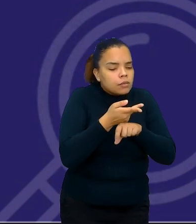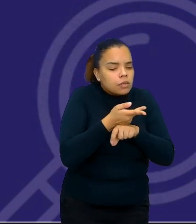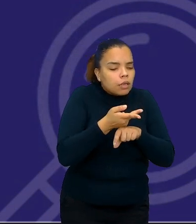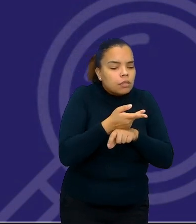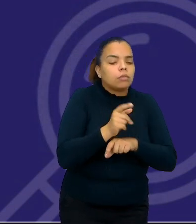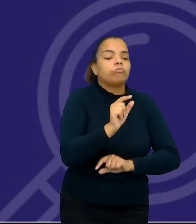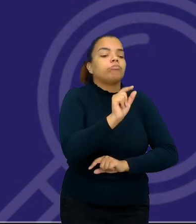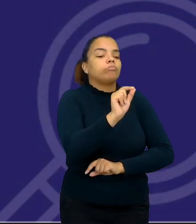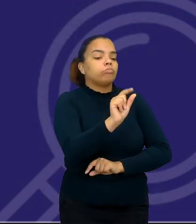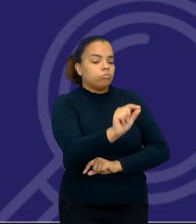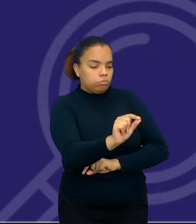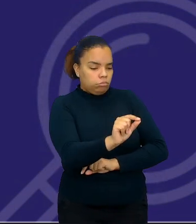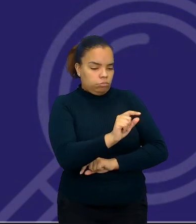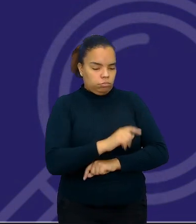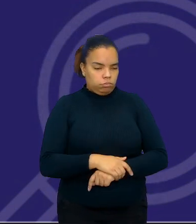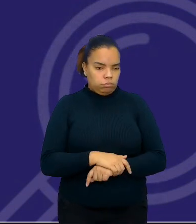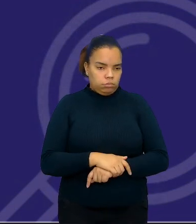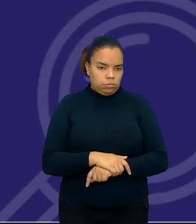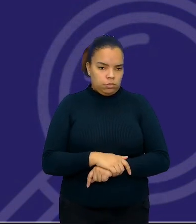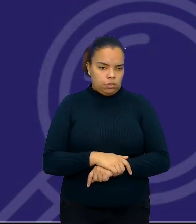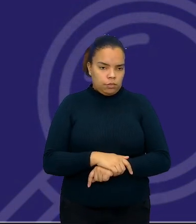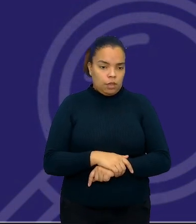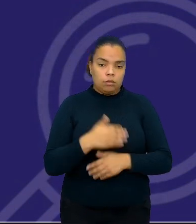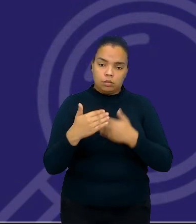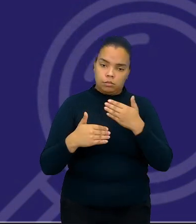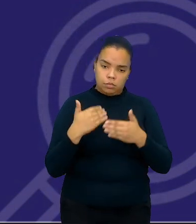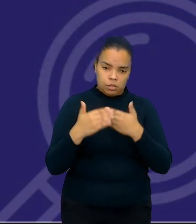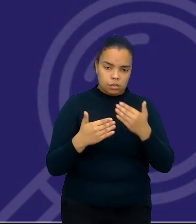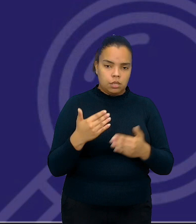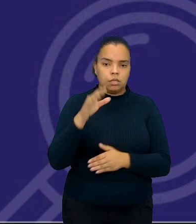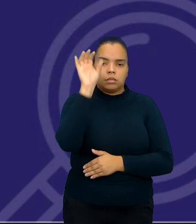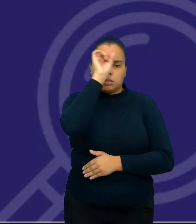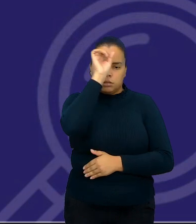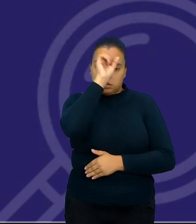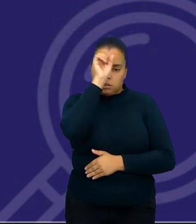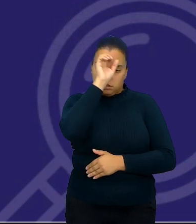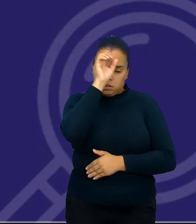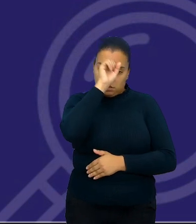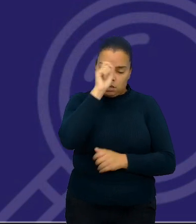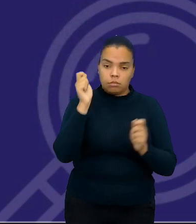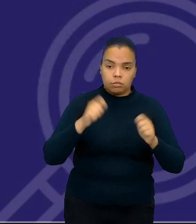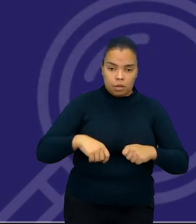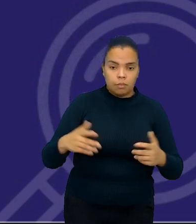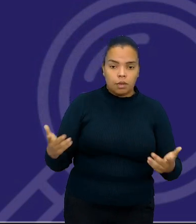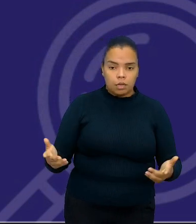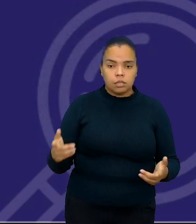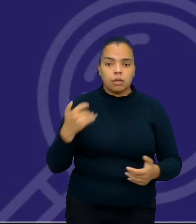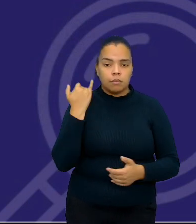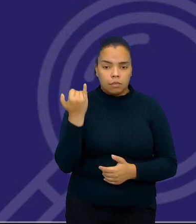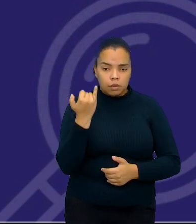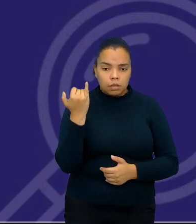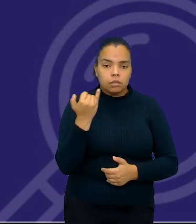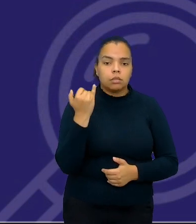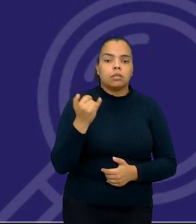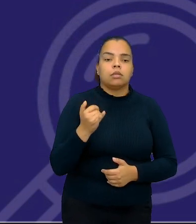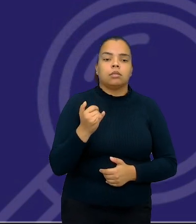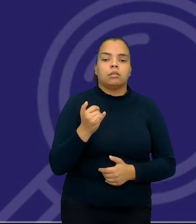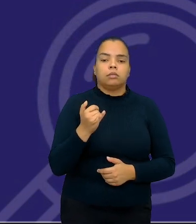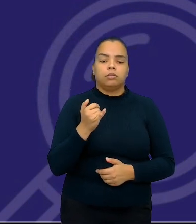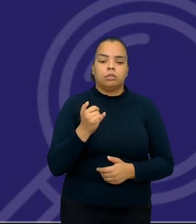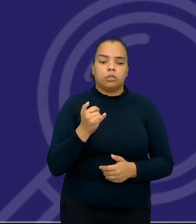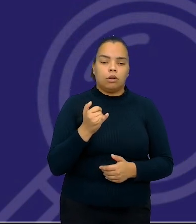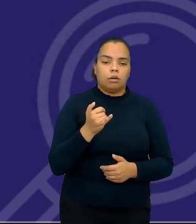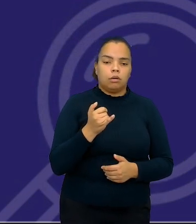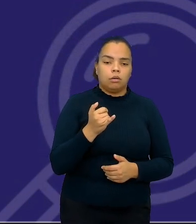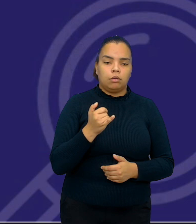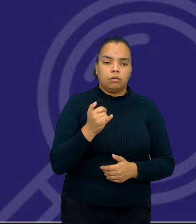argumentações? Então, nesse processo de aprendizagem ativa, é importante sabermos o momento de direcionar os